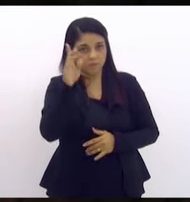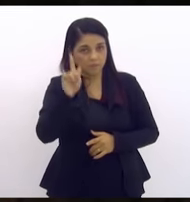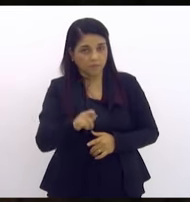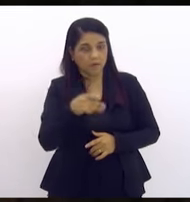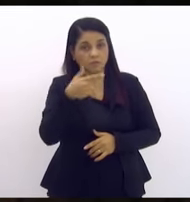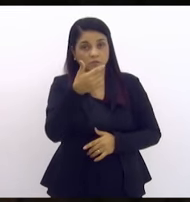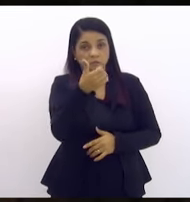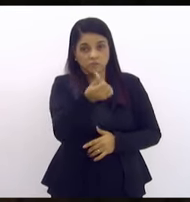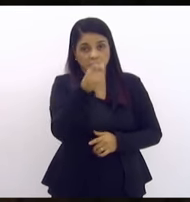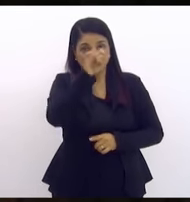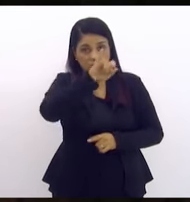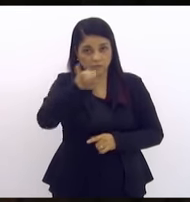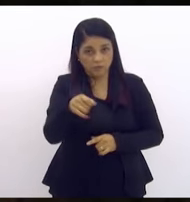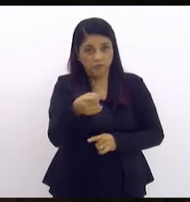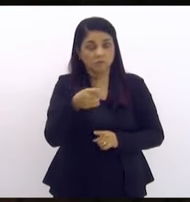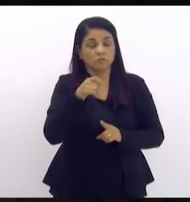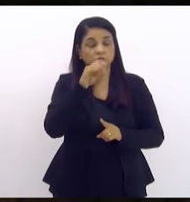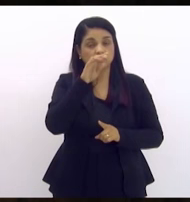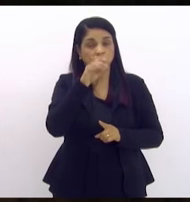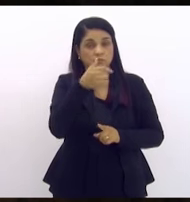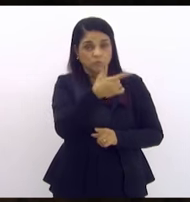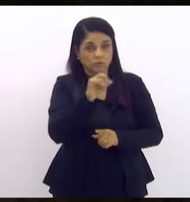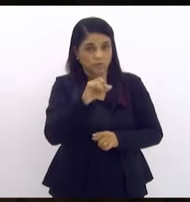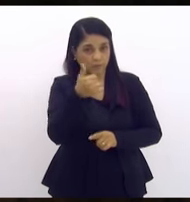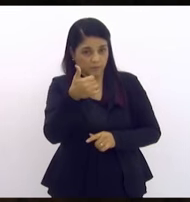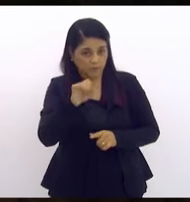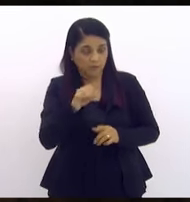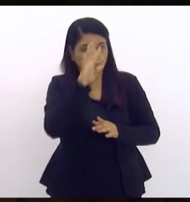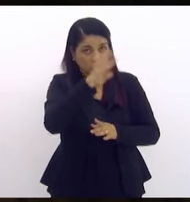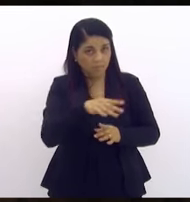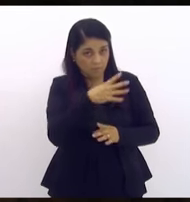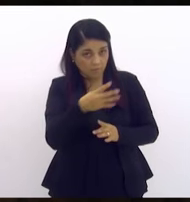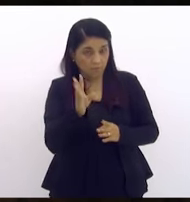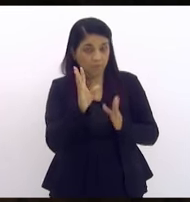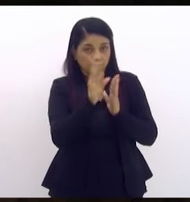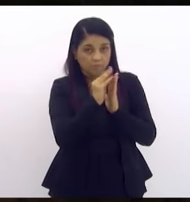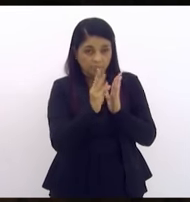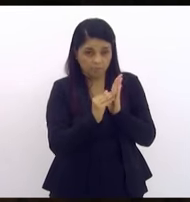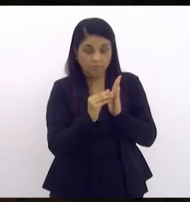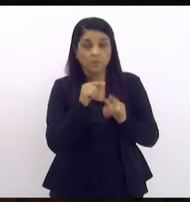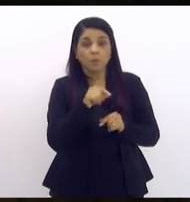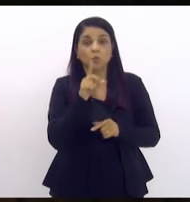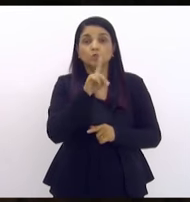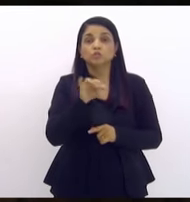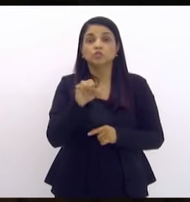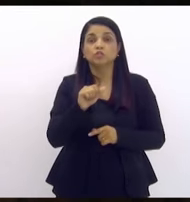de 2010, para incluir no calendário oficial do Estado do Rio de Janeiro o dia do